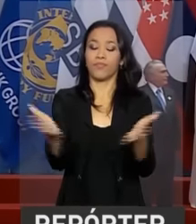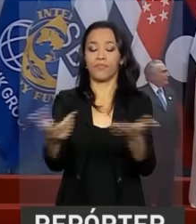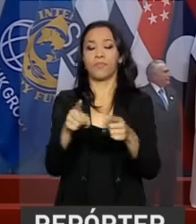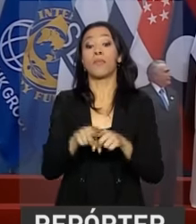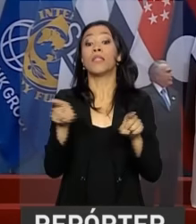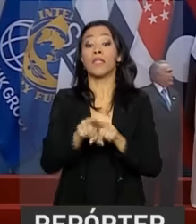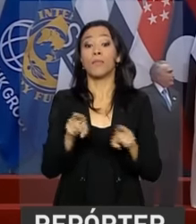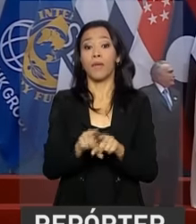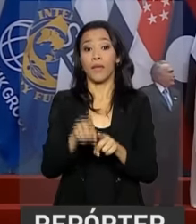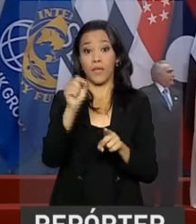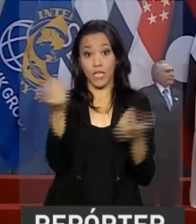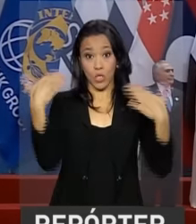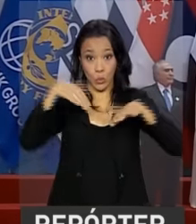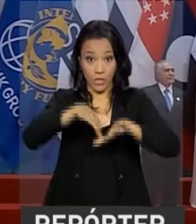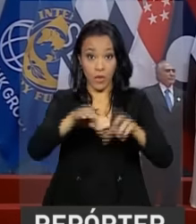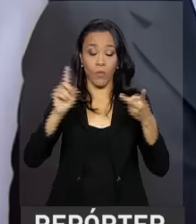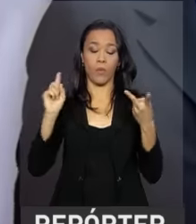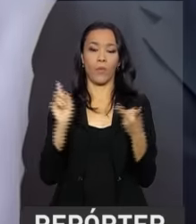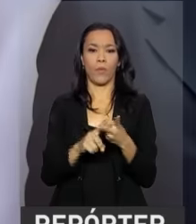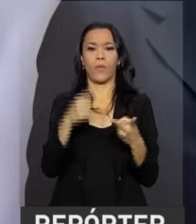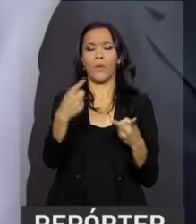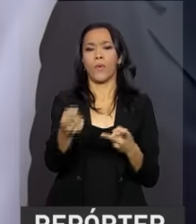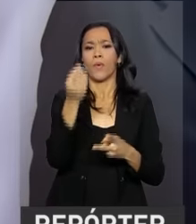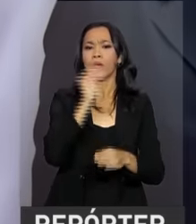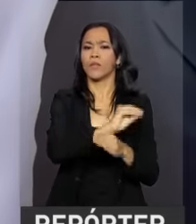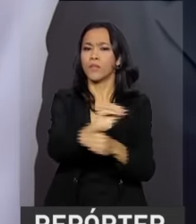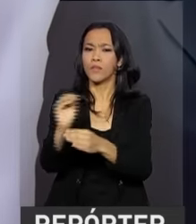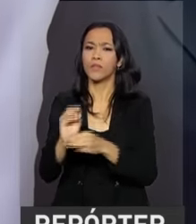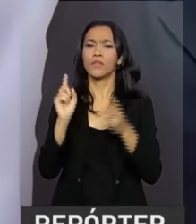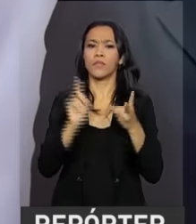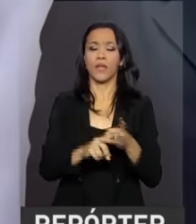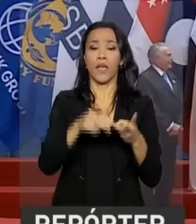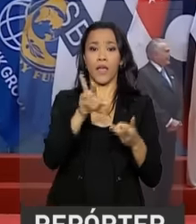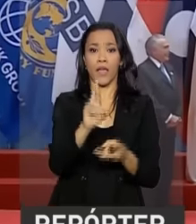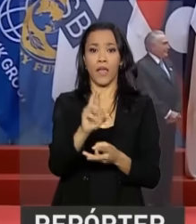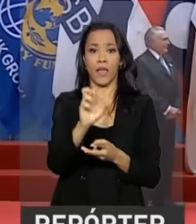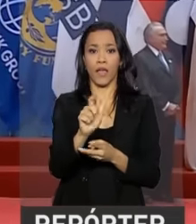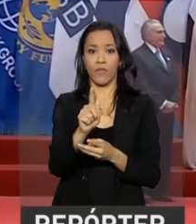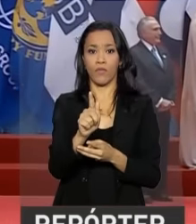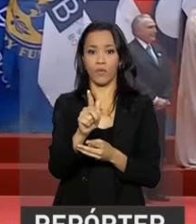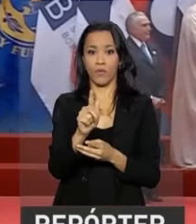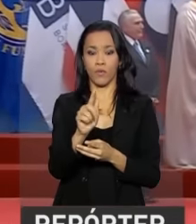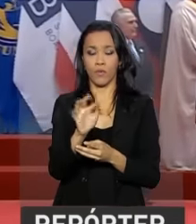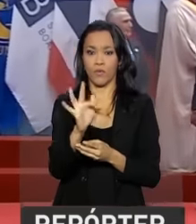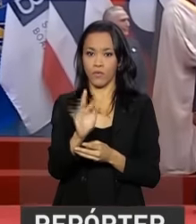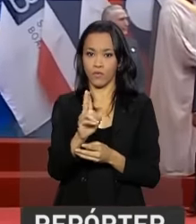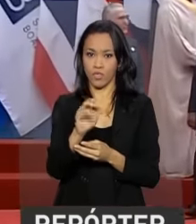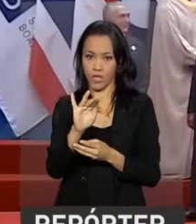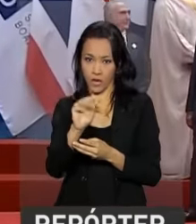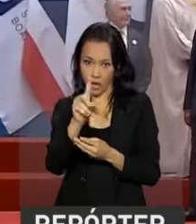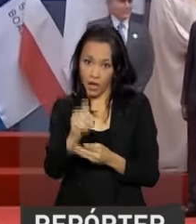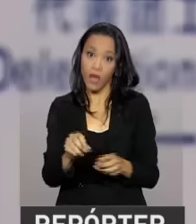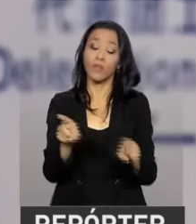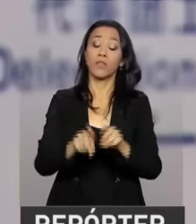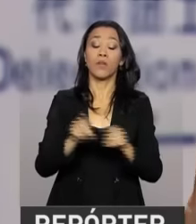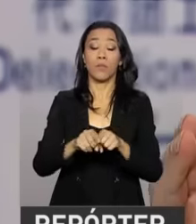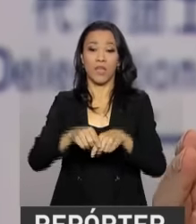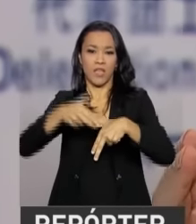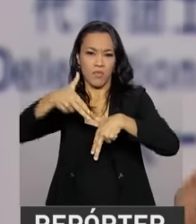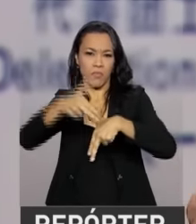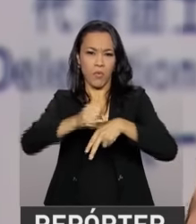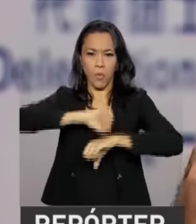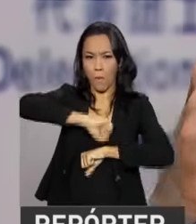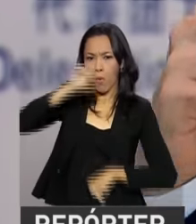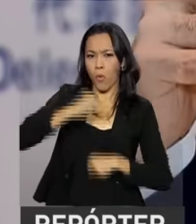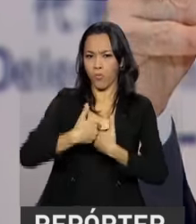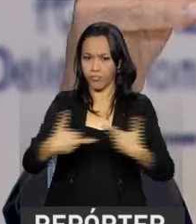e inclusão, além de questões como refugiados, terrorismo e mudança do clima, também estiveram na pauta. Tudo aquilo